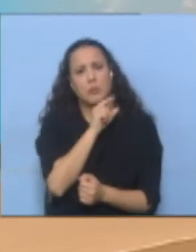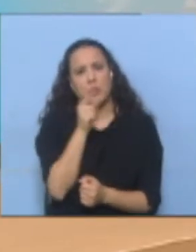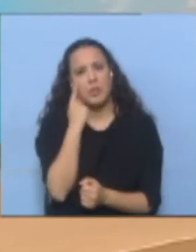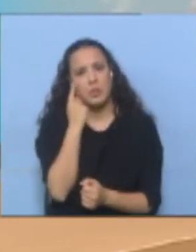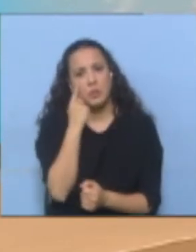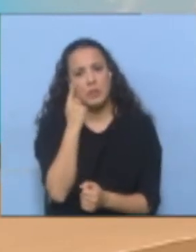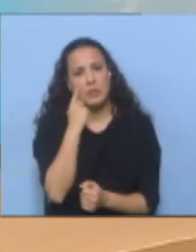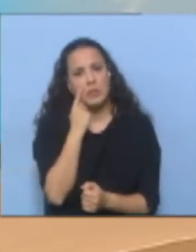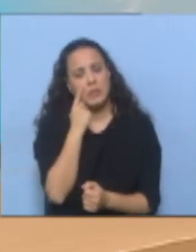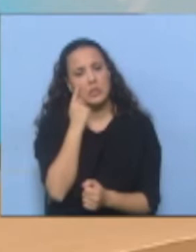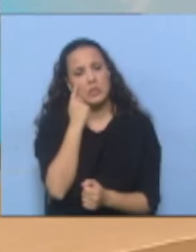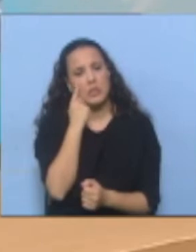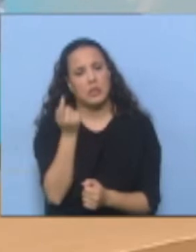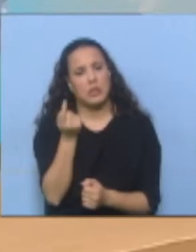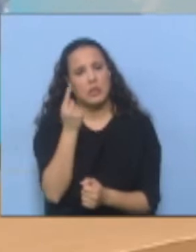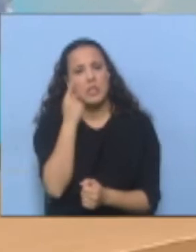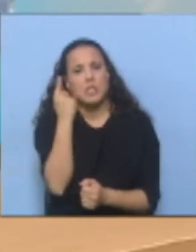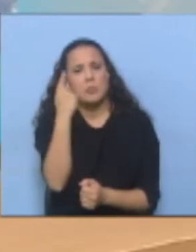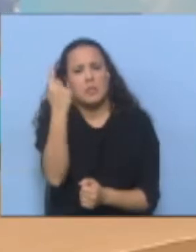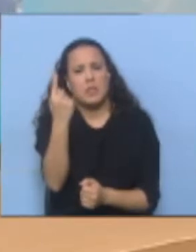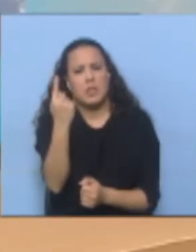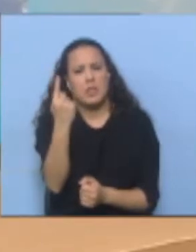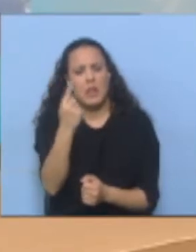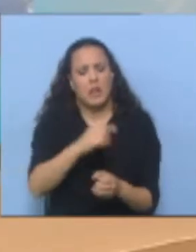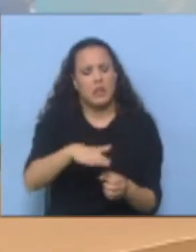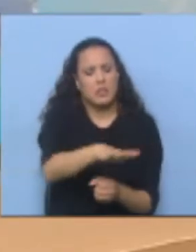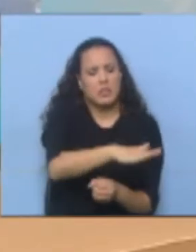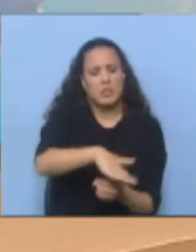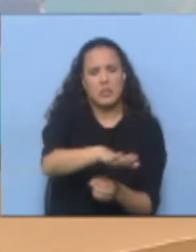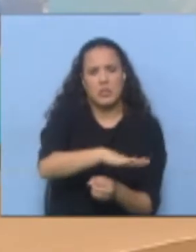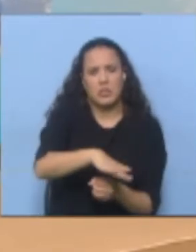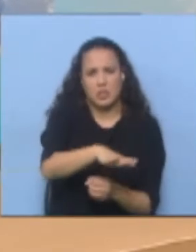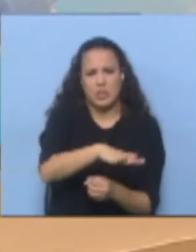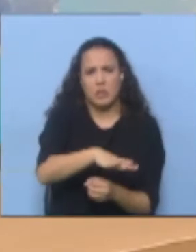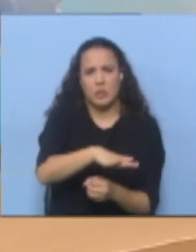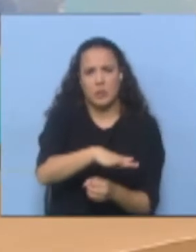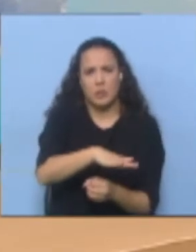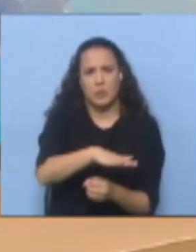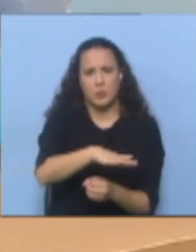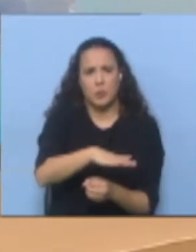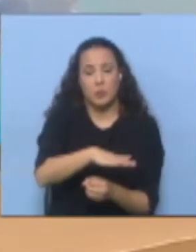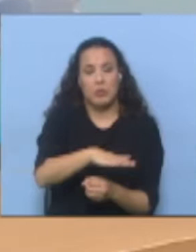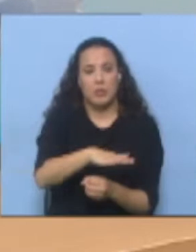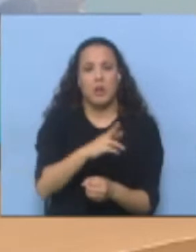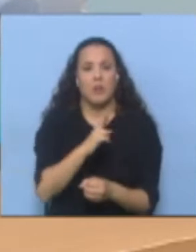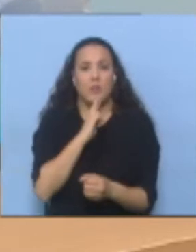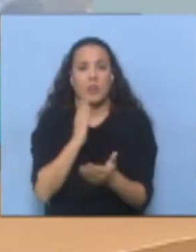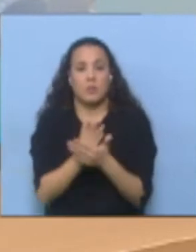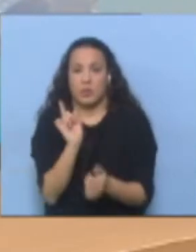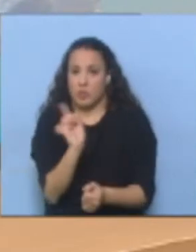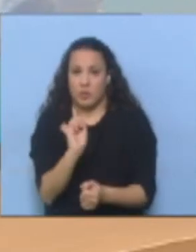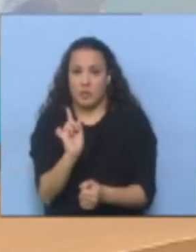as potencialidades turísticas da região num aspecto mais envolvente, não só restrito a Fátima, mas